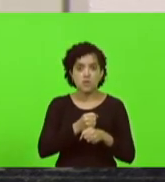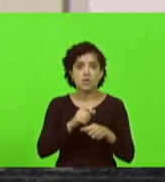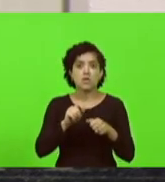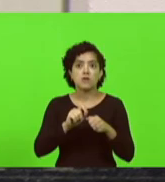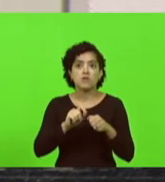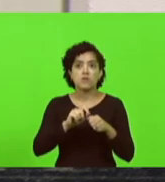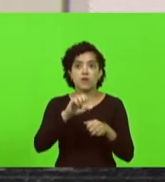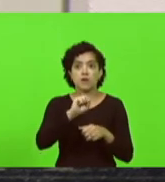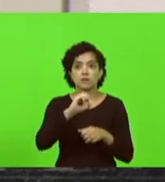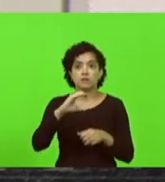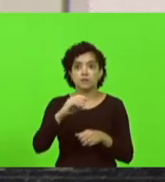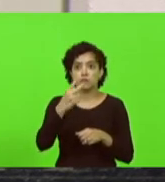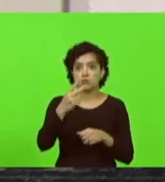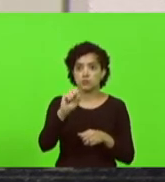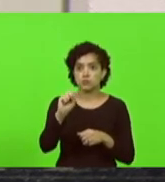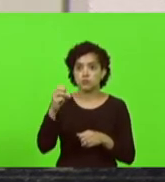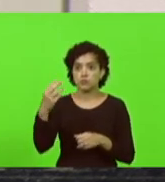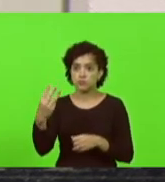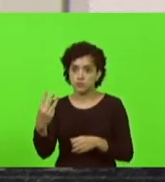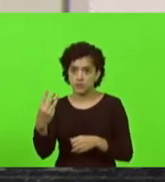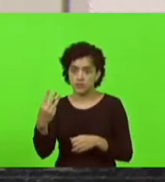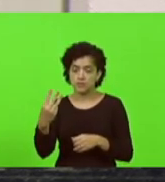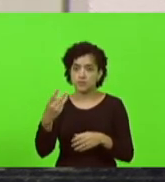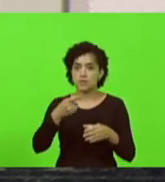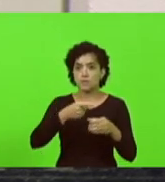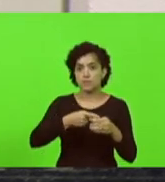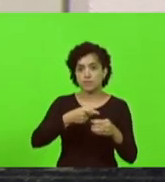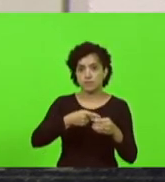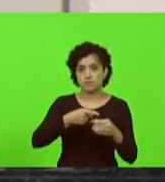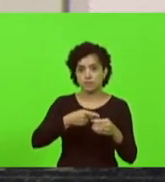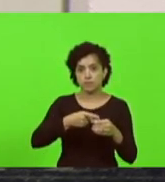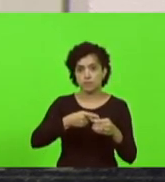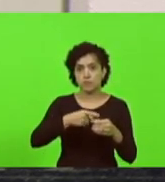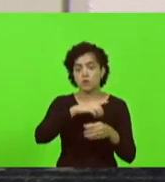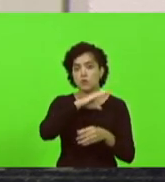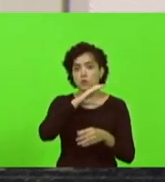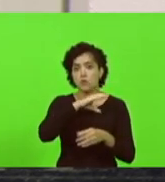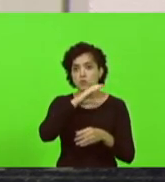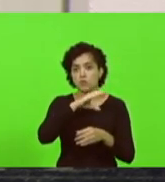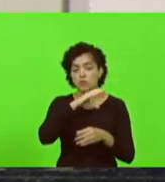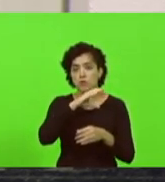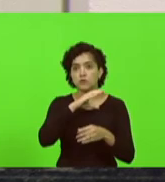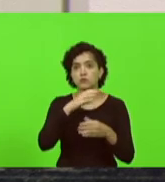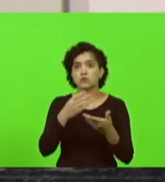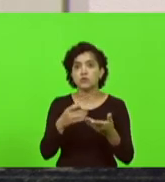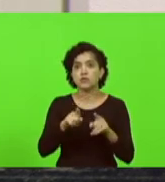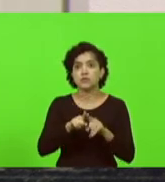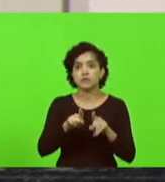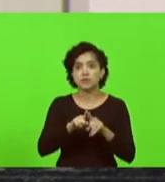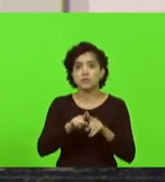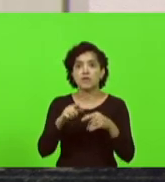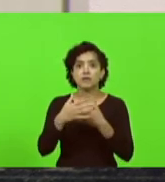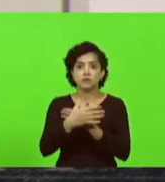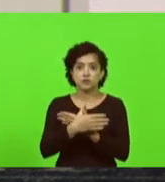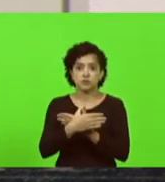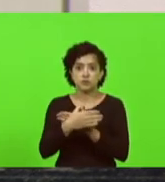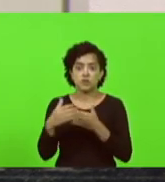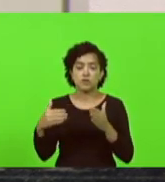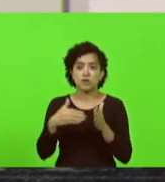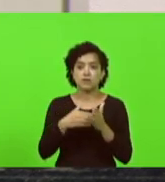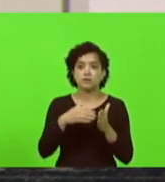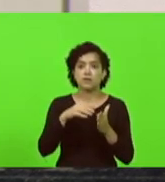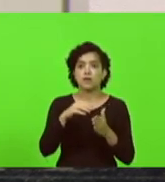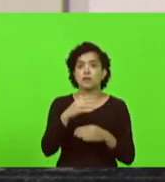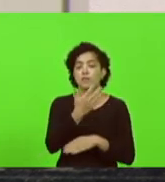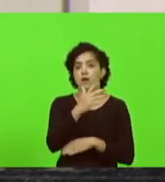SCC 283 entre os municípios de Concórdia e Arabutã e de Seara a Arvoredo.